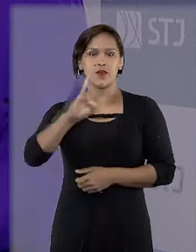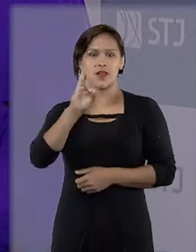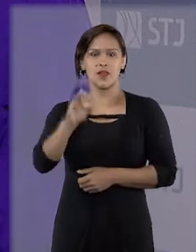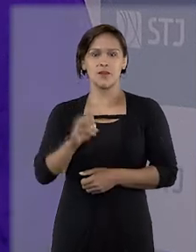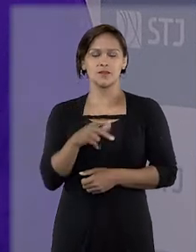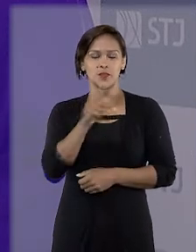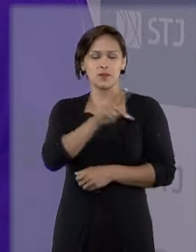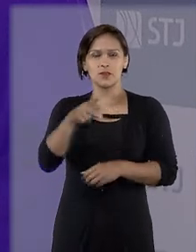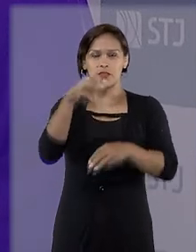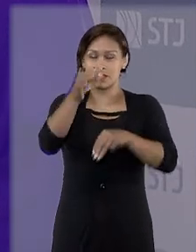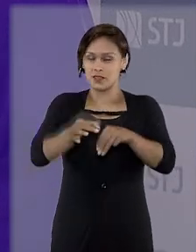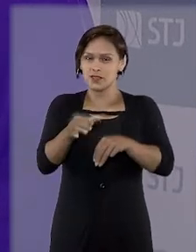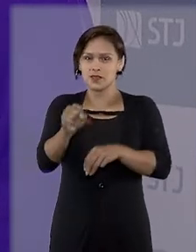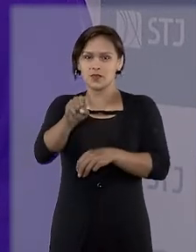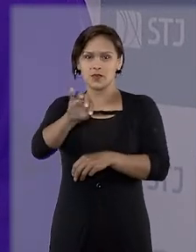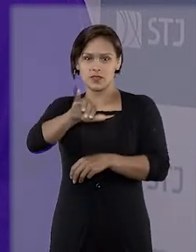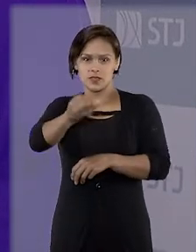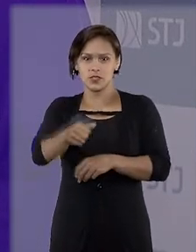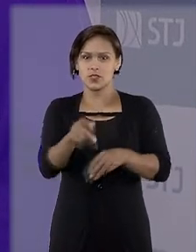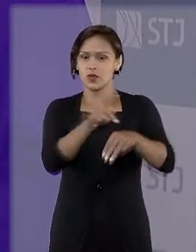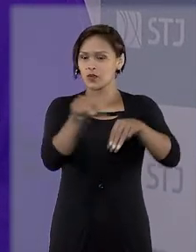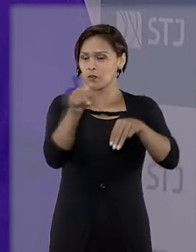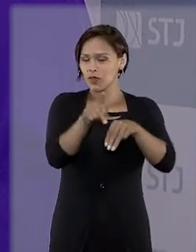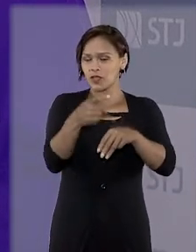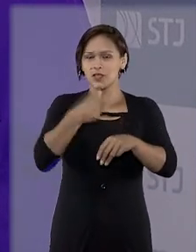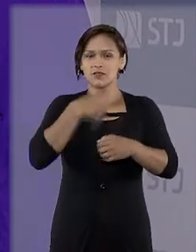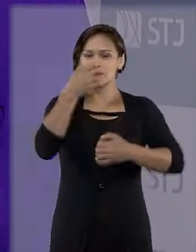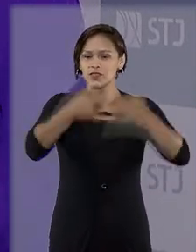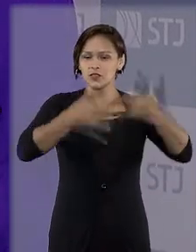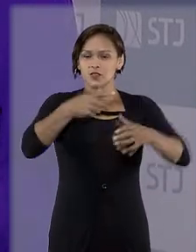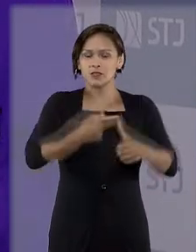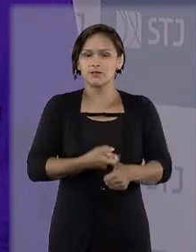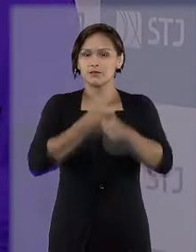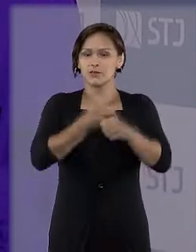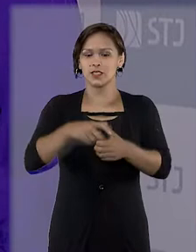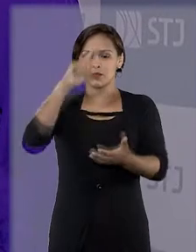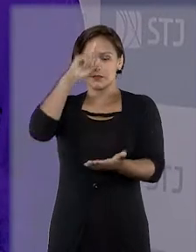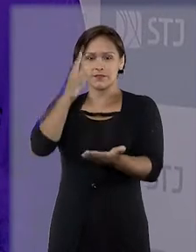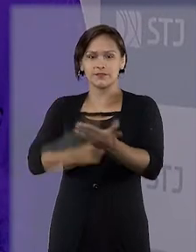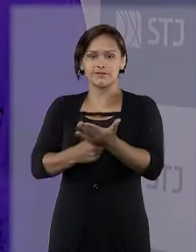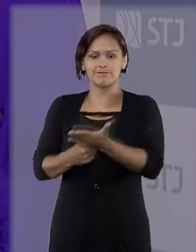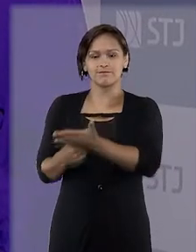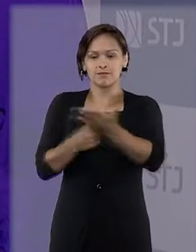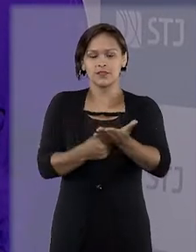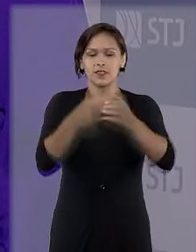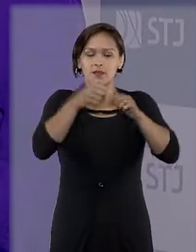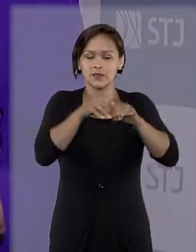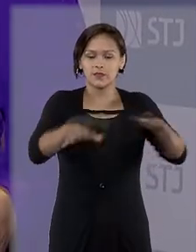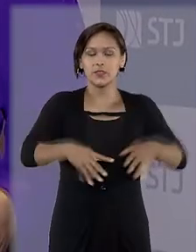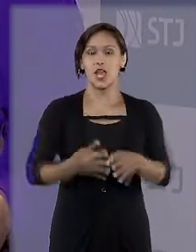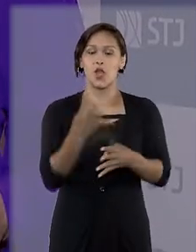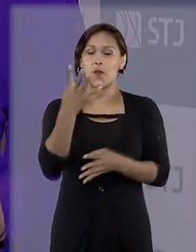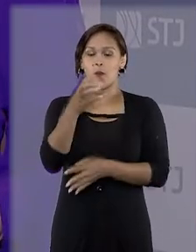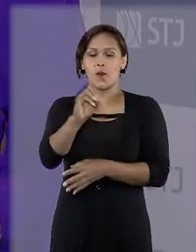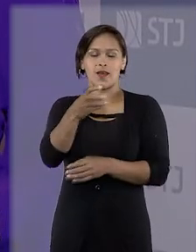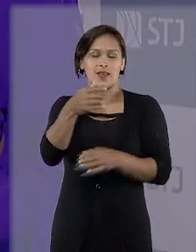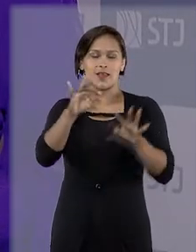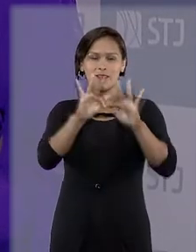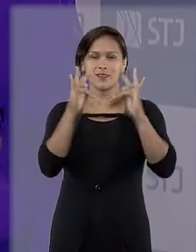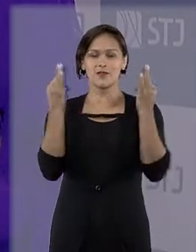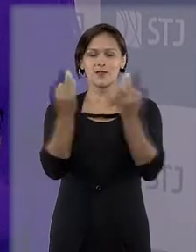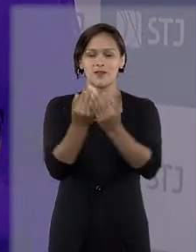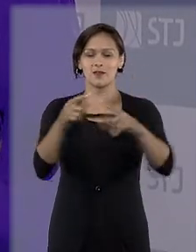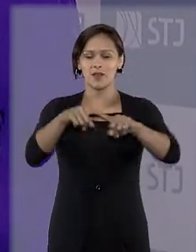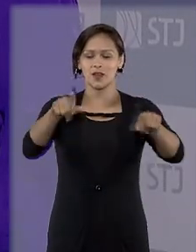Olá! O presidente do Superior Tribunal de Justiça, ministro Humberto Martins, suspendeu decisão que determinava o despejo de 40 famílias de um